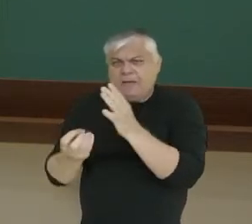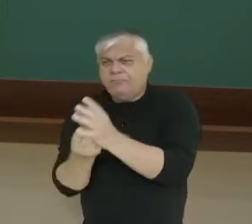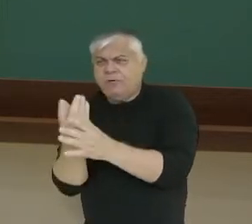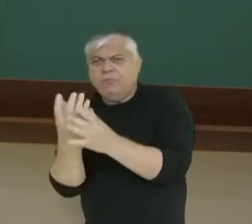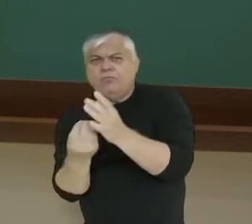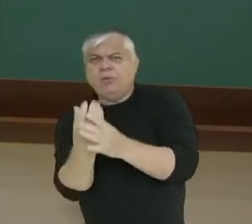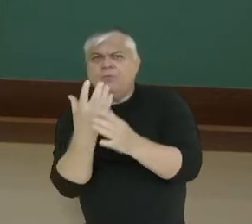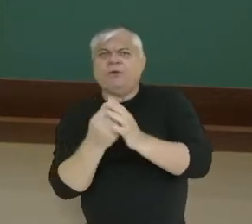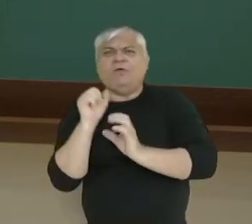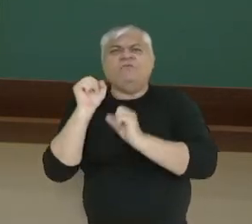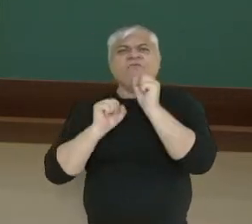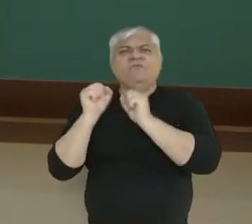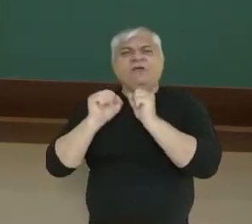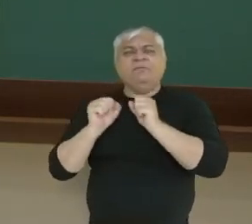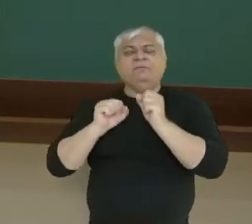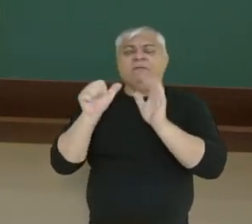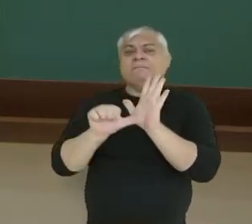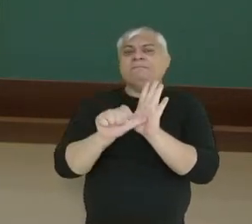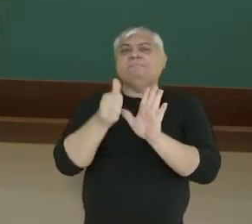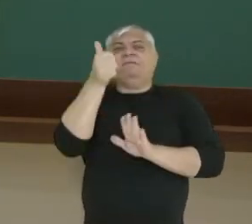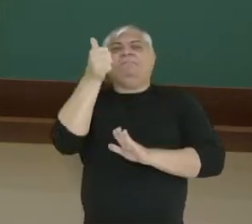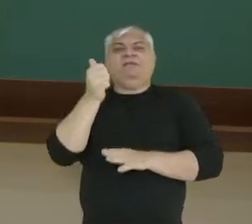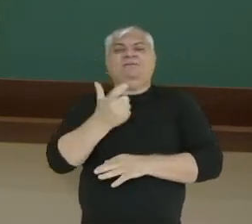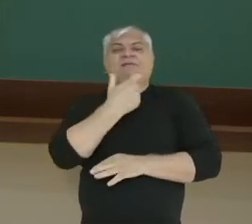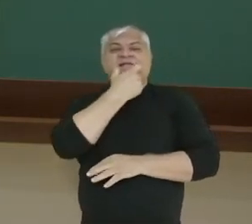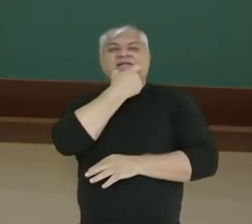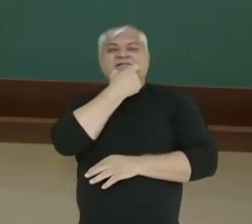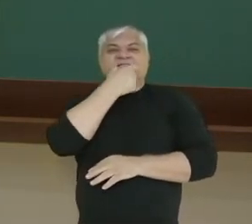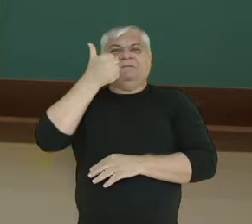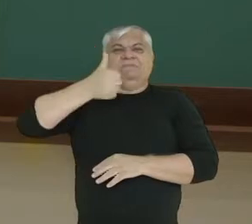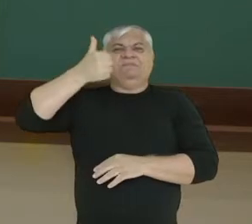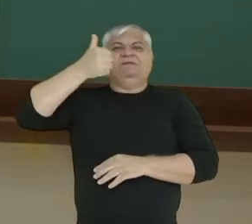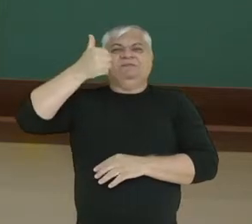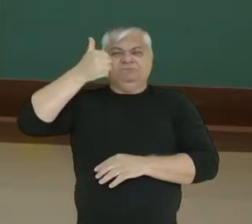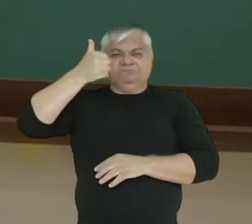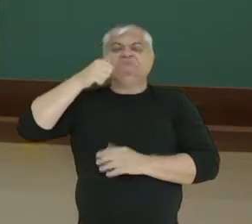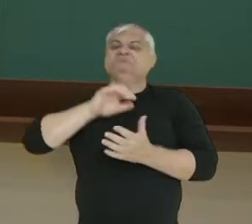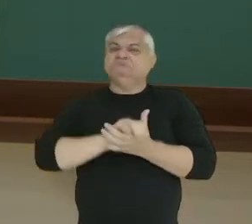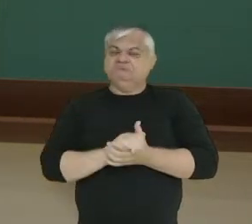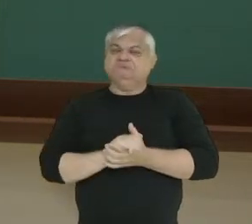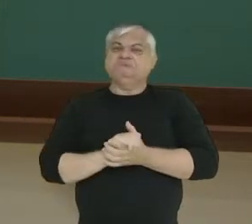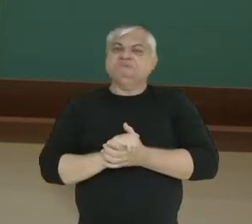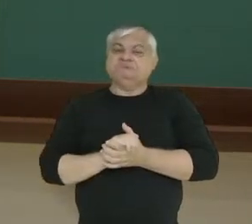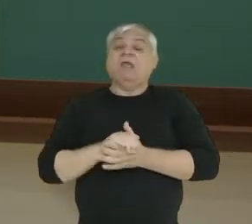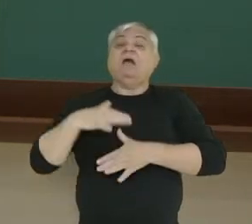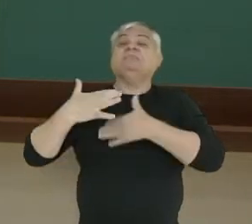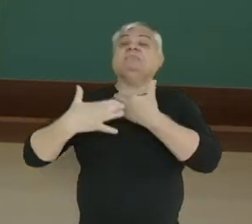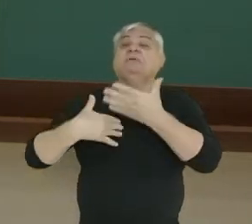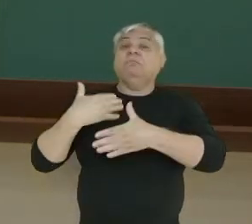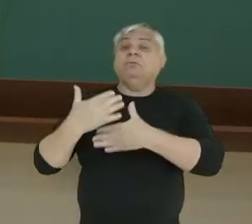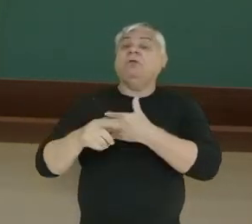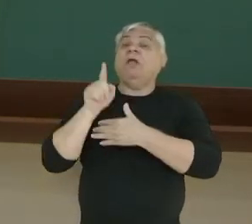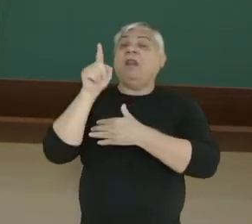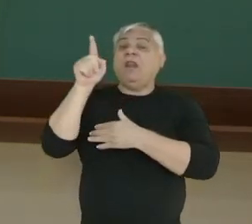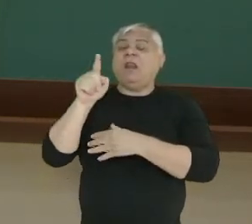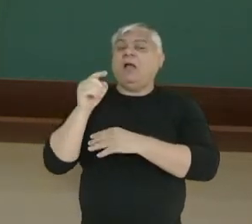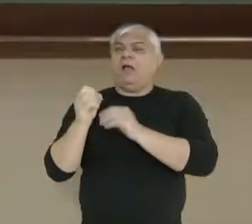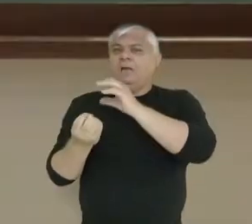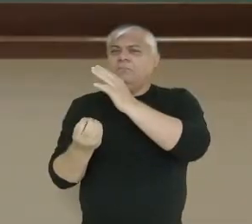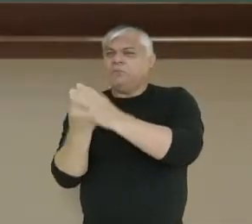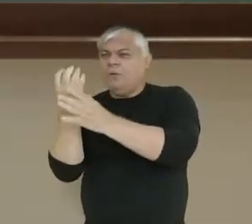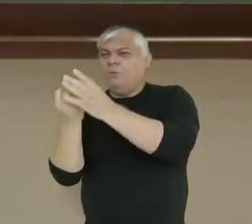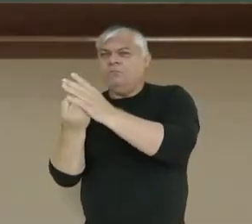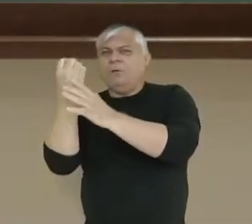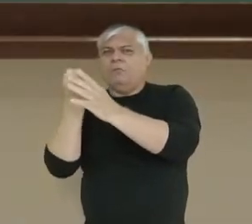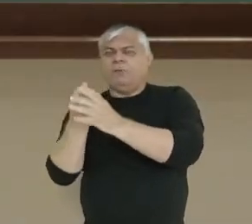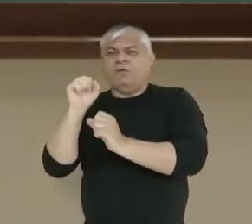que os ingleses sejam os pioneiros na indústria. E junto com a produção da industrialização, o mundo